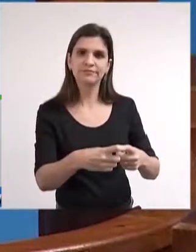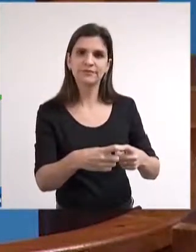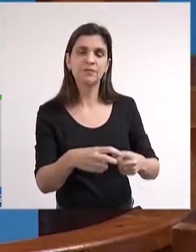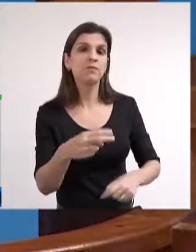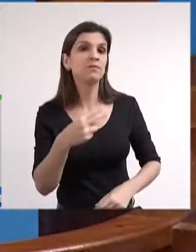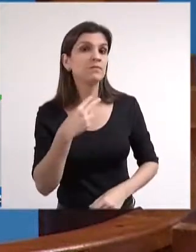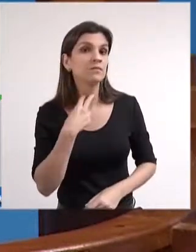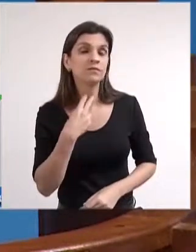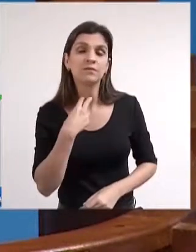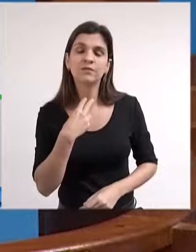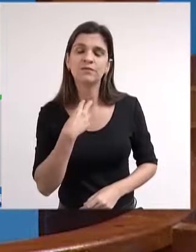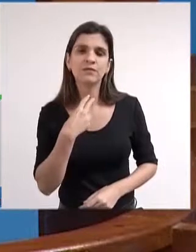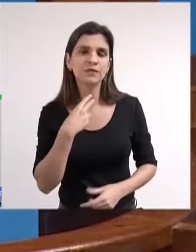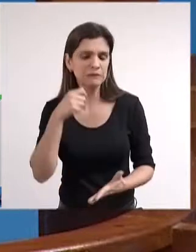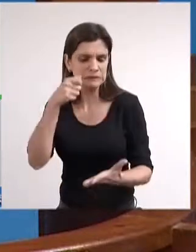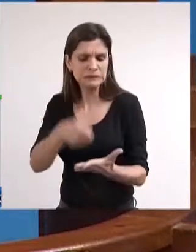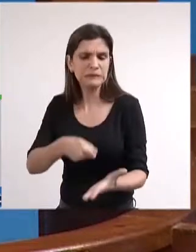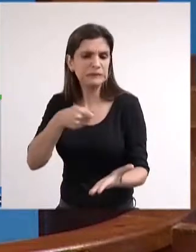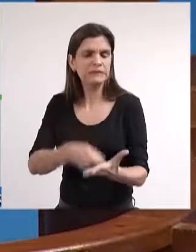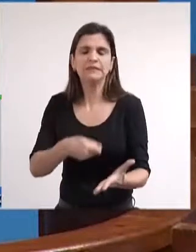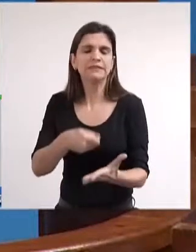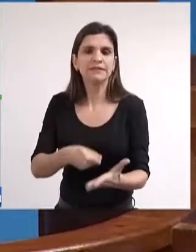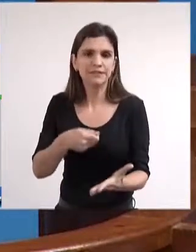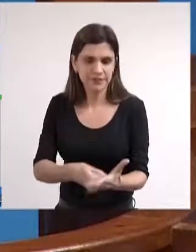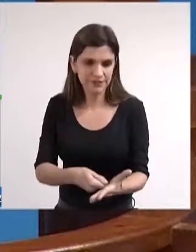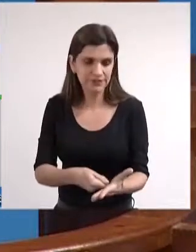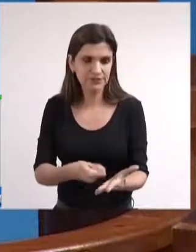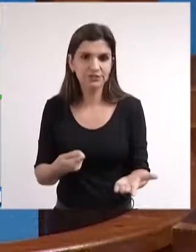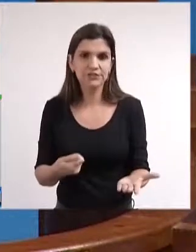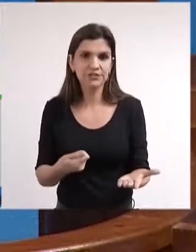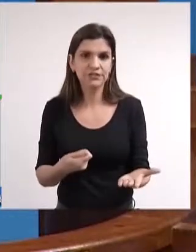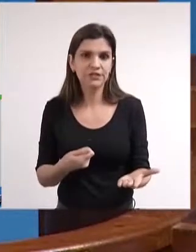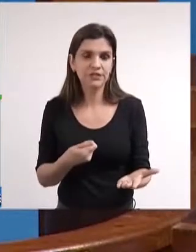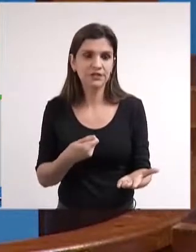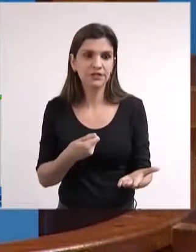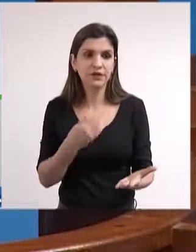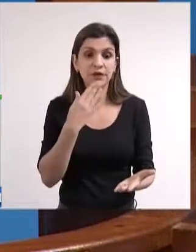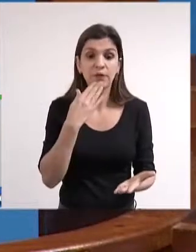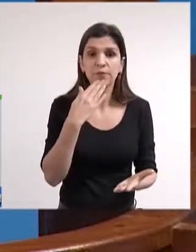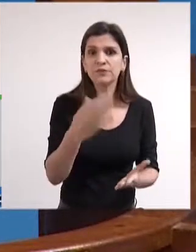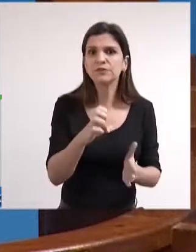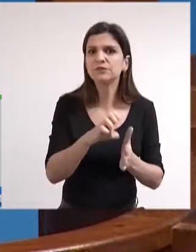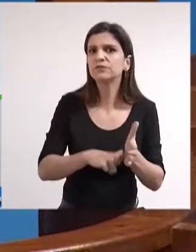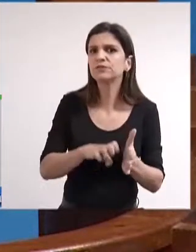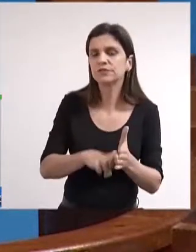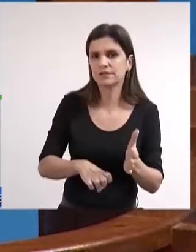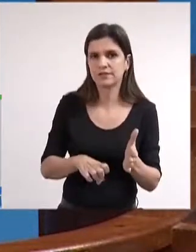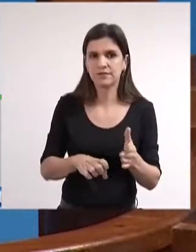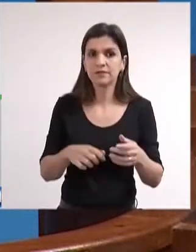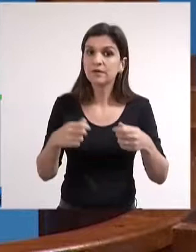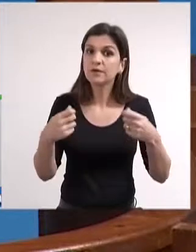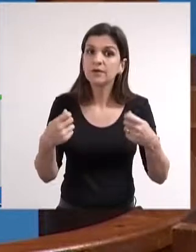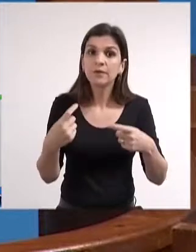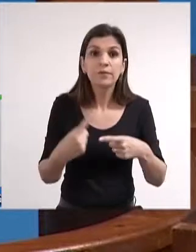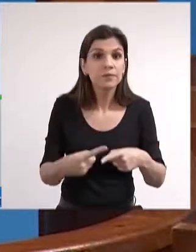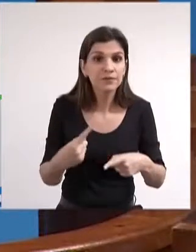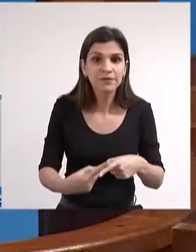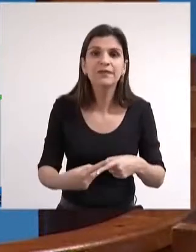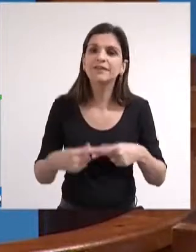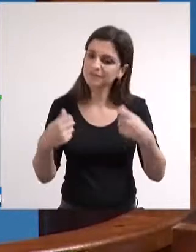que o profissional médico não faça esta solicitação de exames. Aliás, muitos médicos,